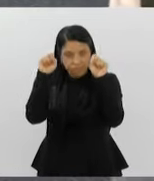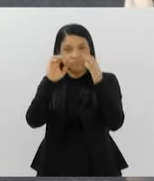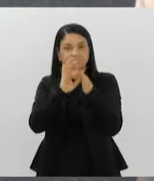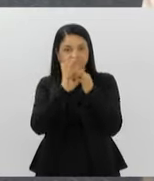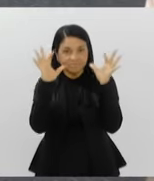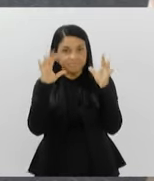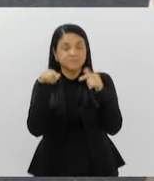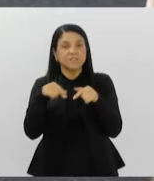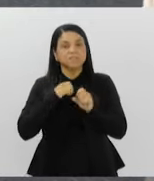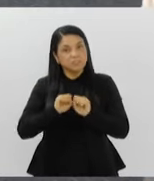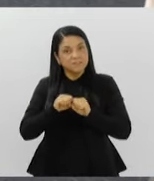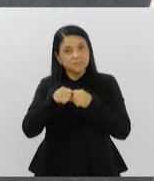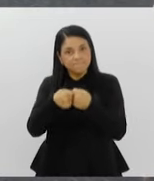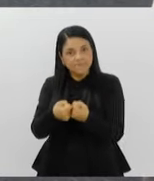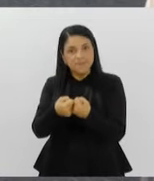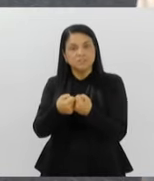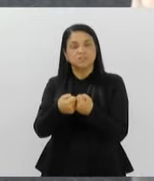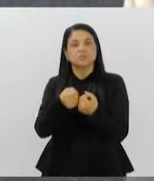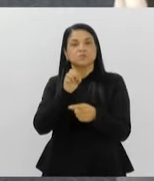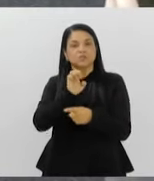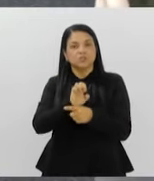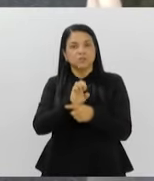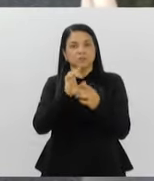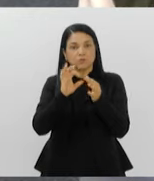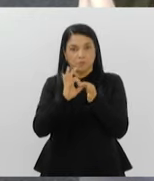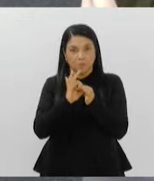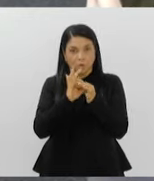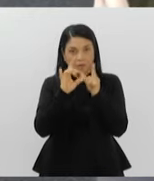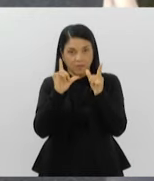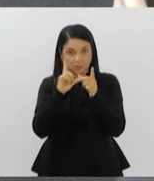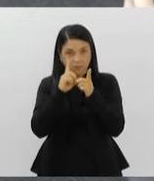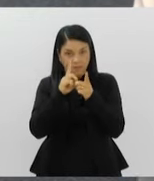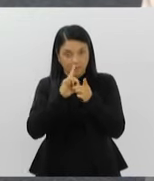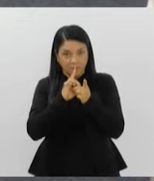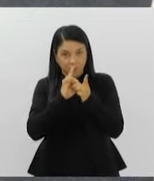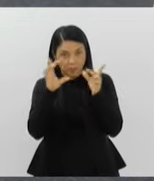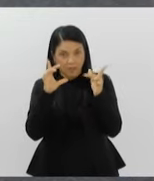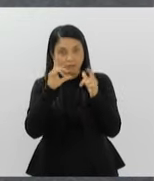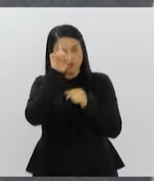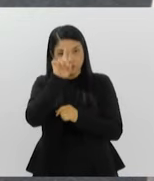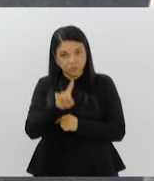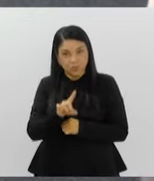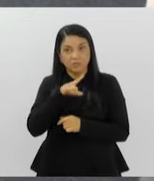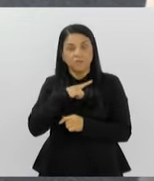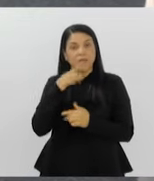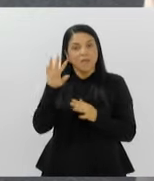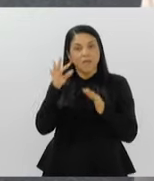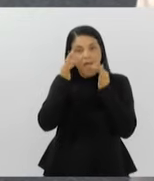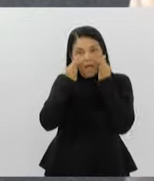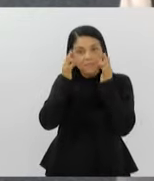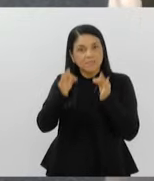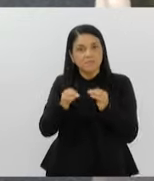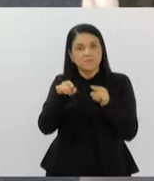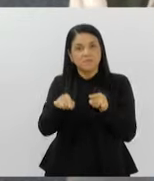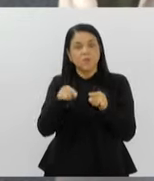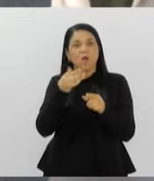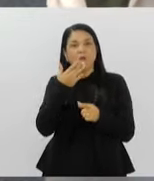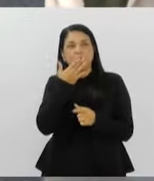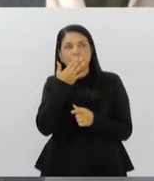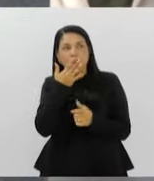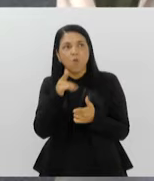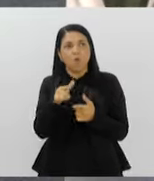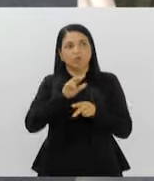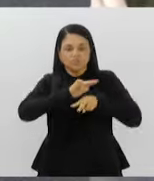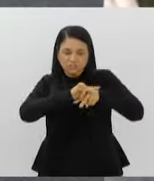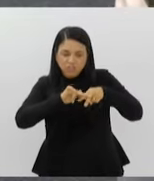defende com unhas e dentes um Estado democrático de direitos. Mas eu quero chamar a atenção à cor, ao